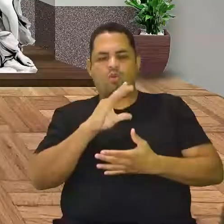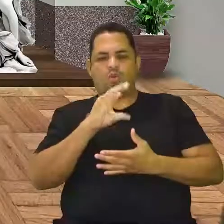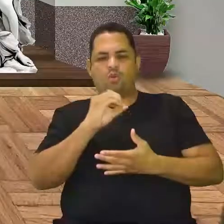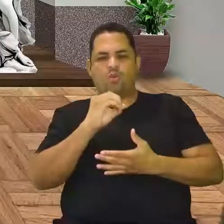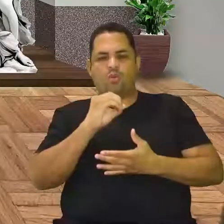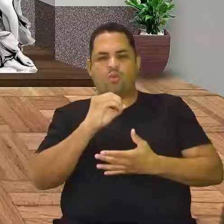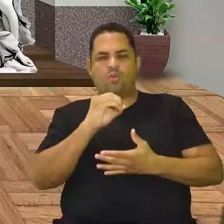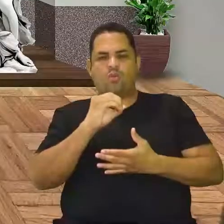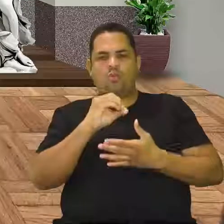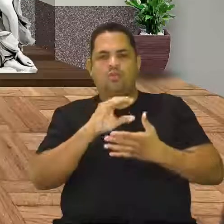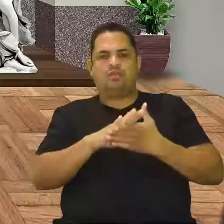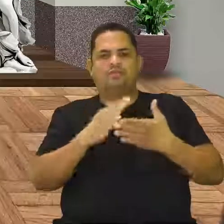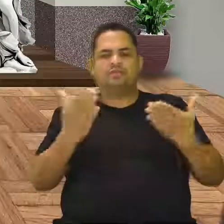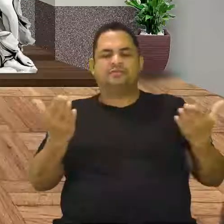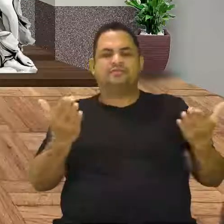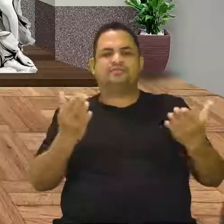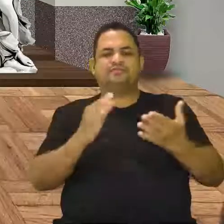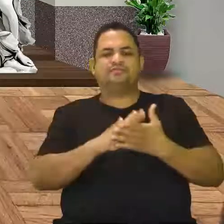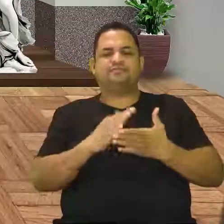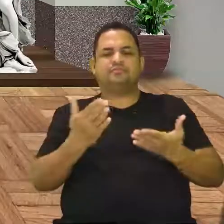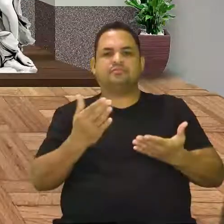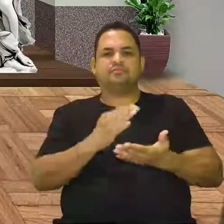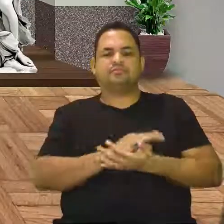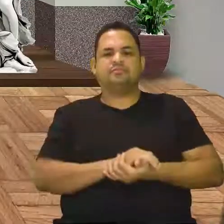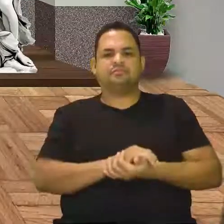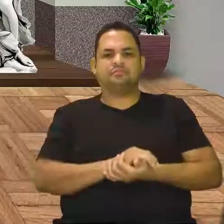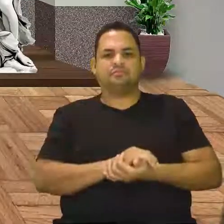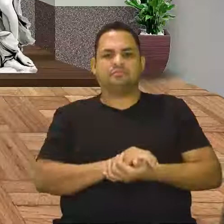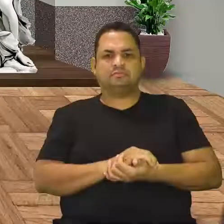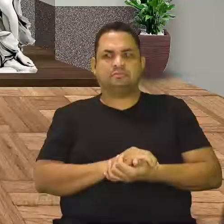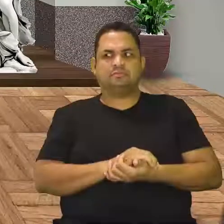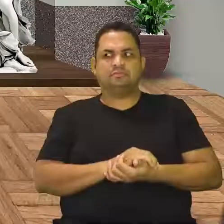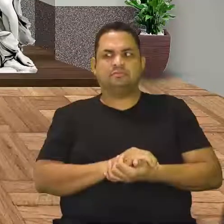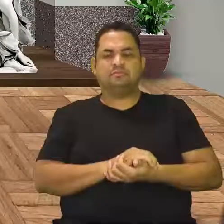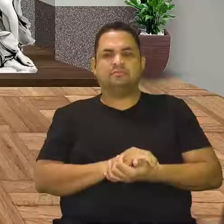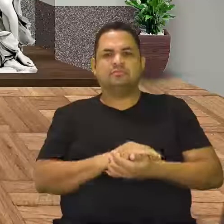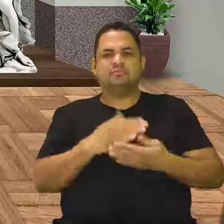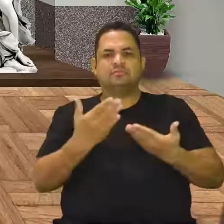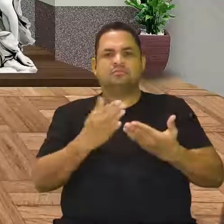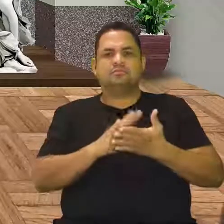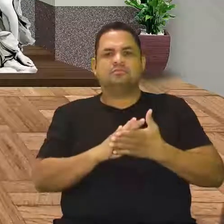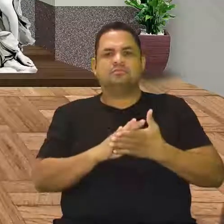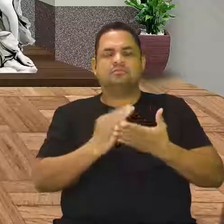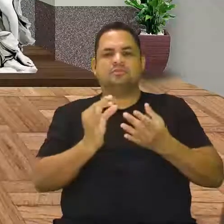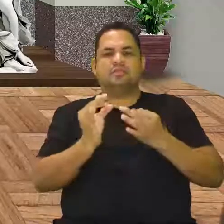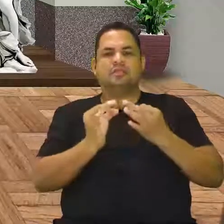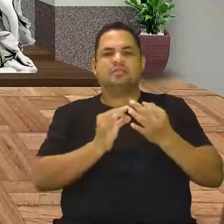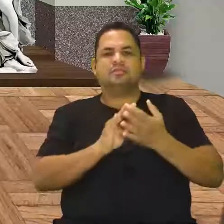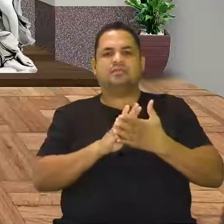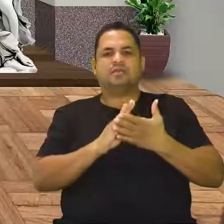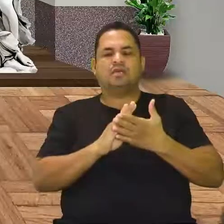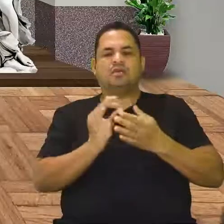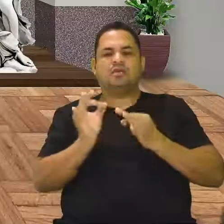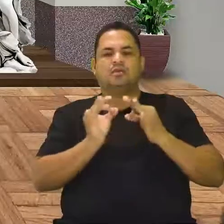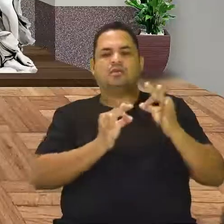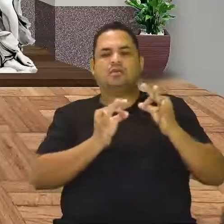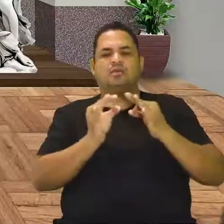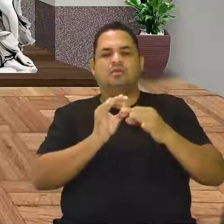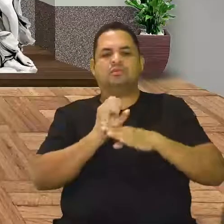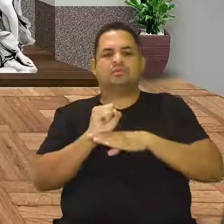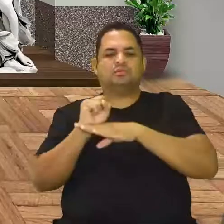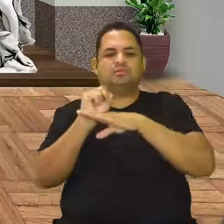lenigrado ou na cidade homenagem também a Lene é um grande criador do socialismo